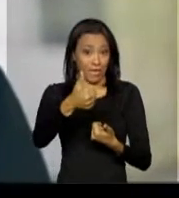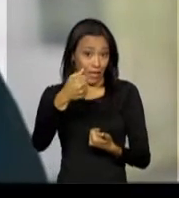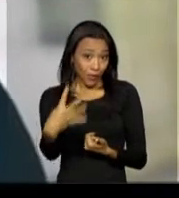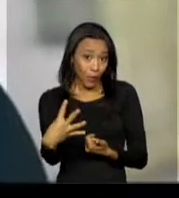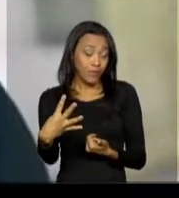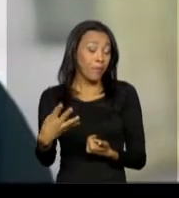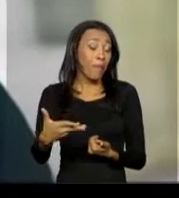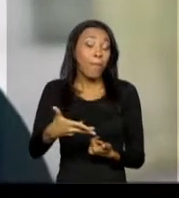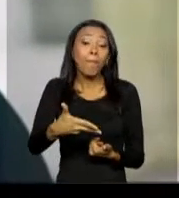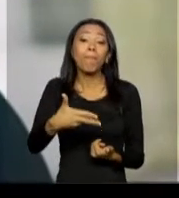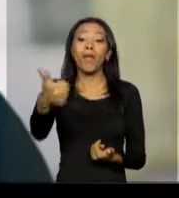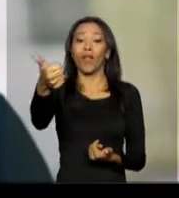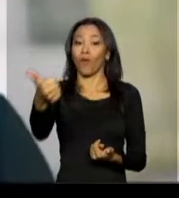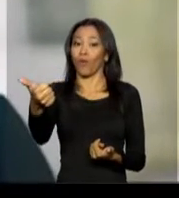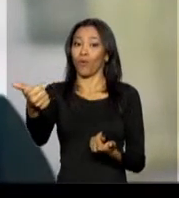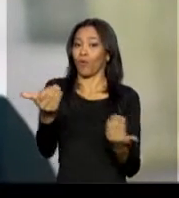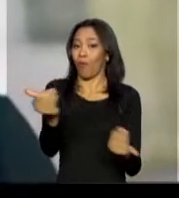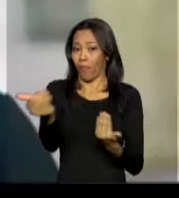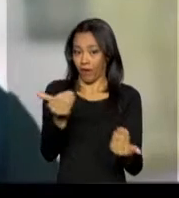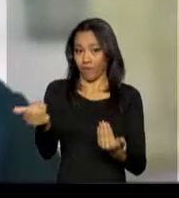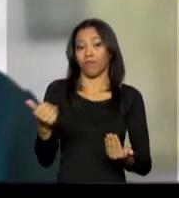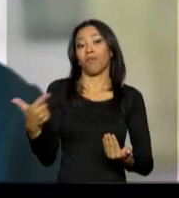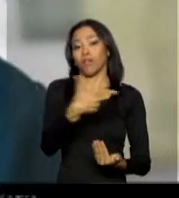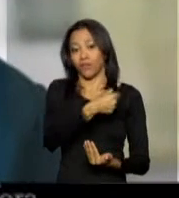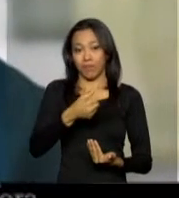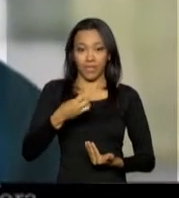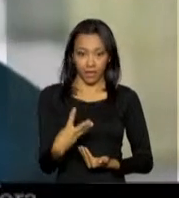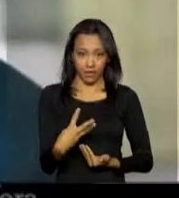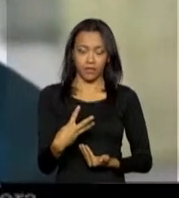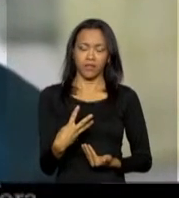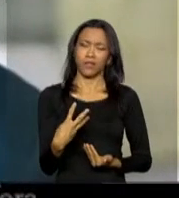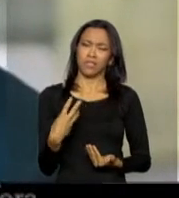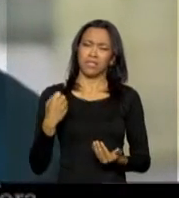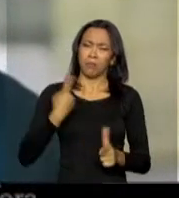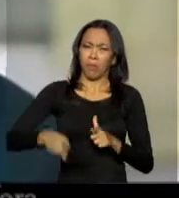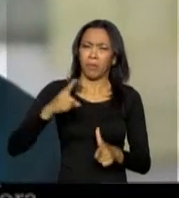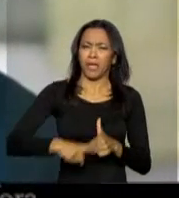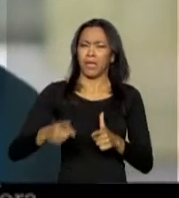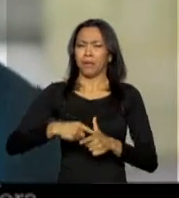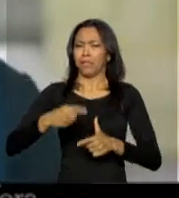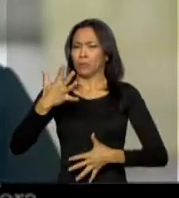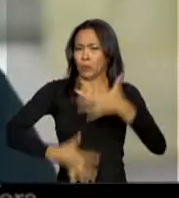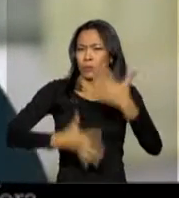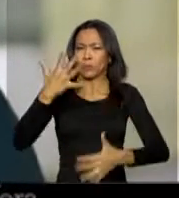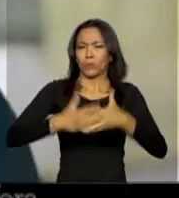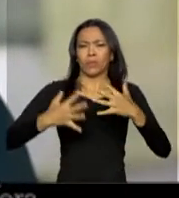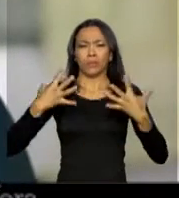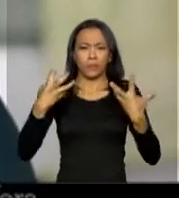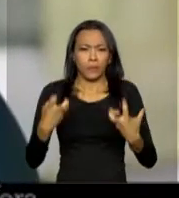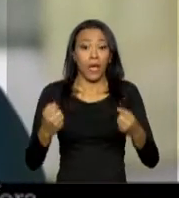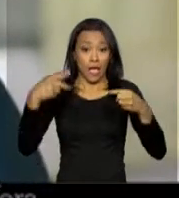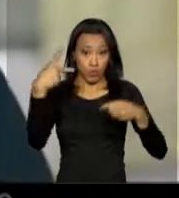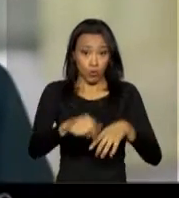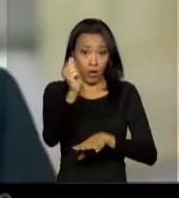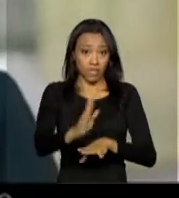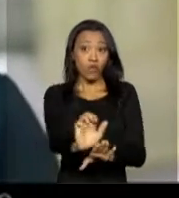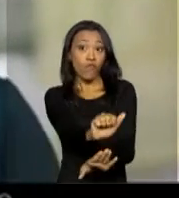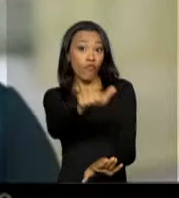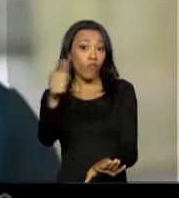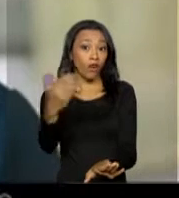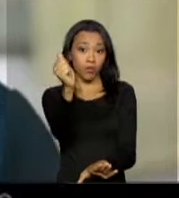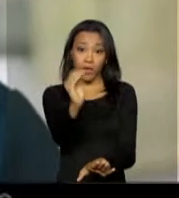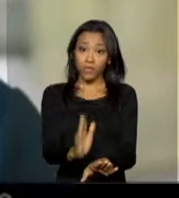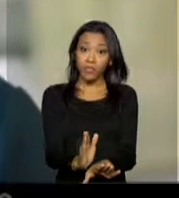2014 ainda melhor do que foi 2013. As dificuldades que enfrentamos aqui dentro e lá fora não